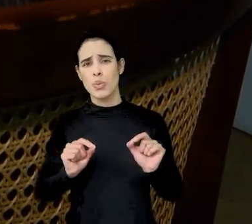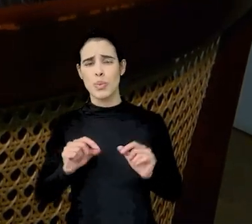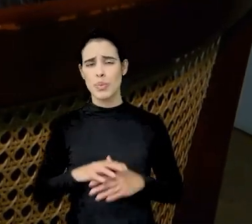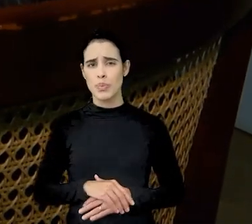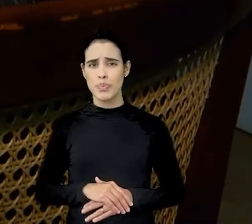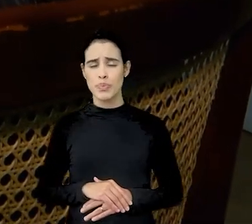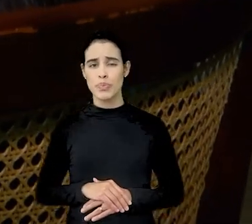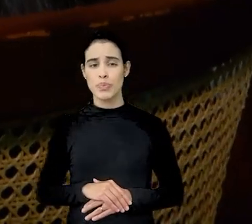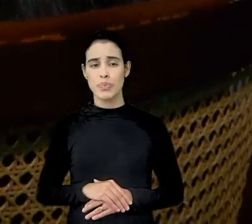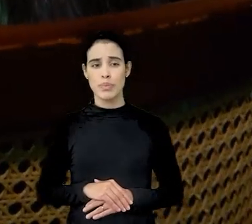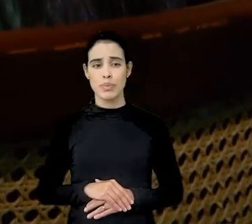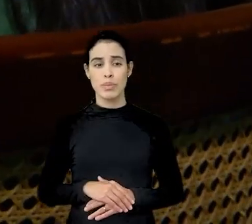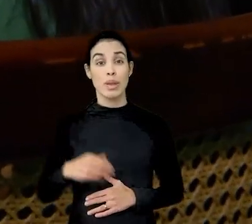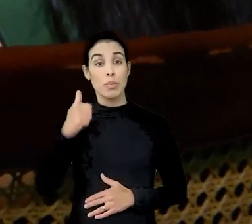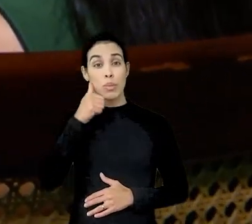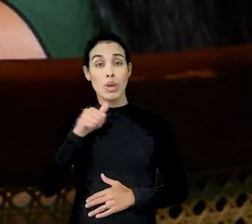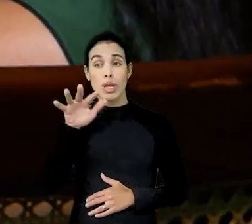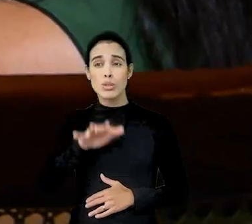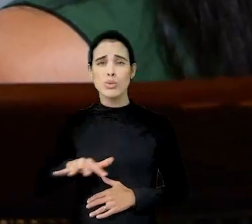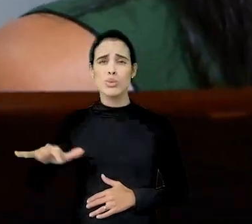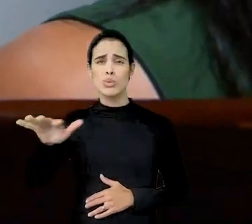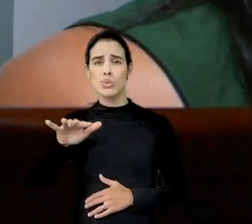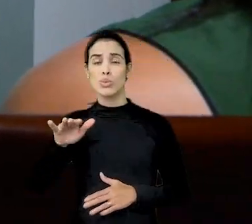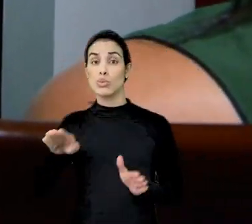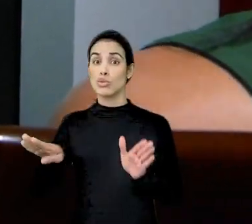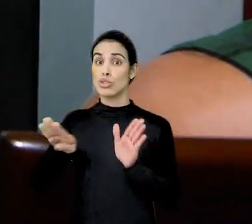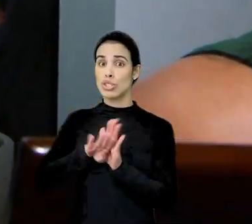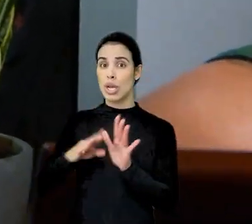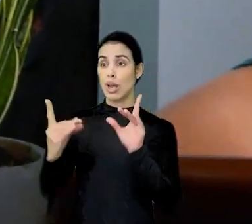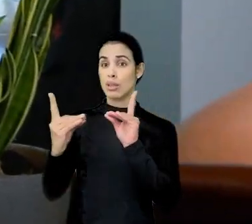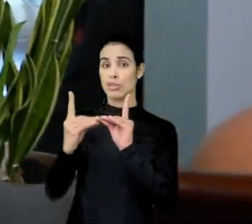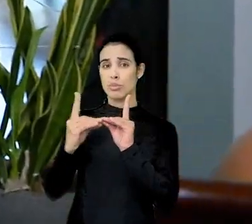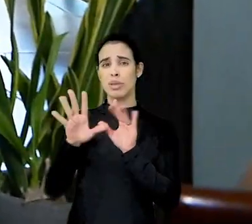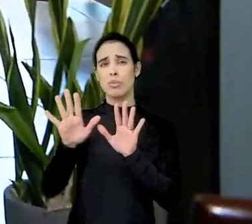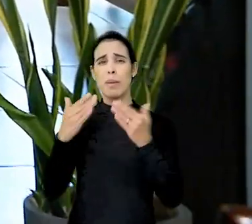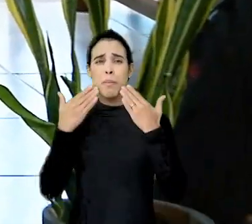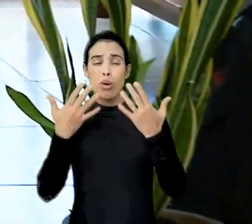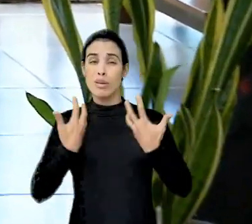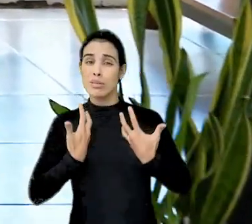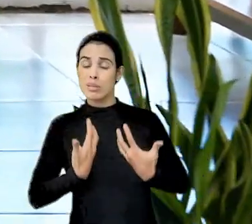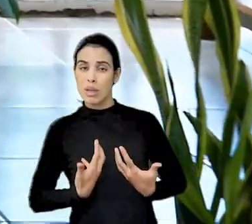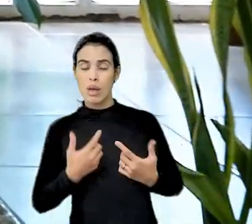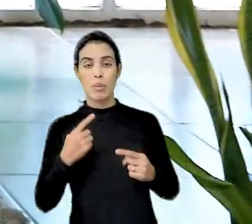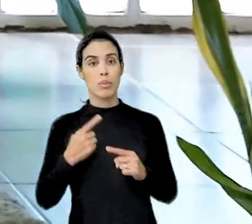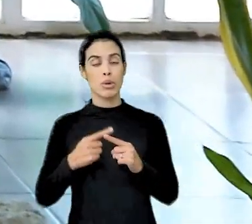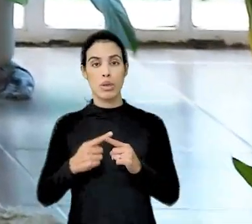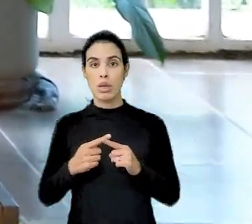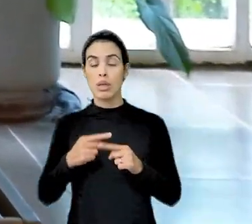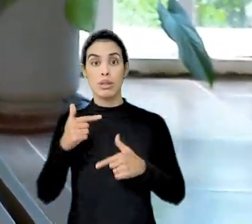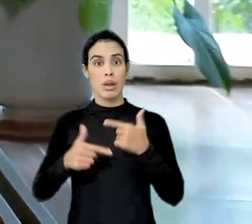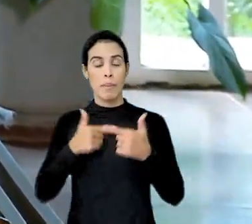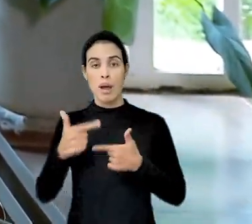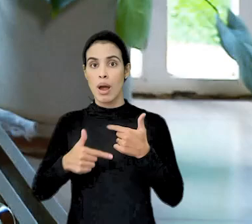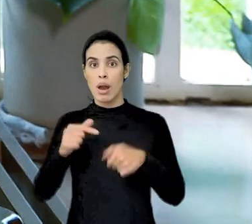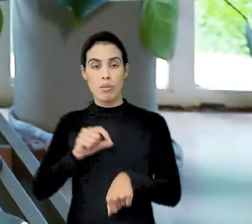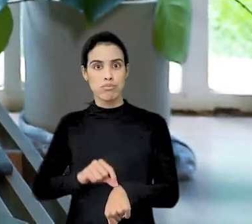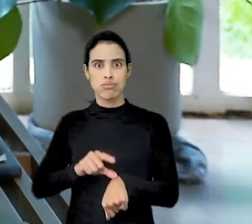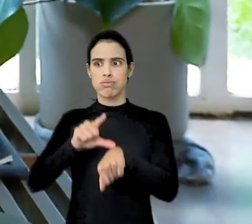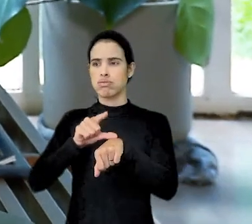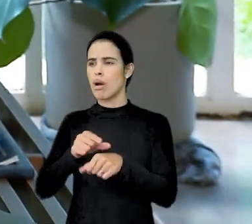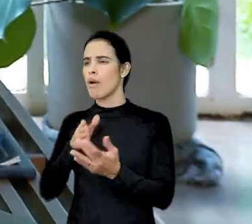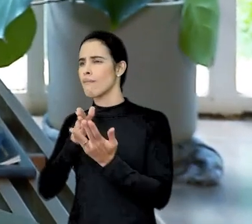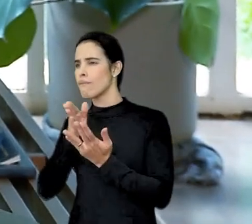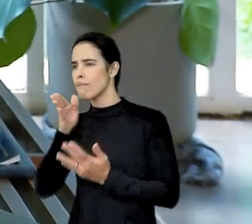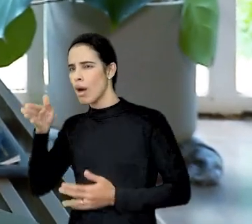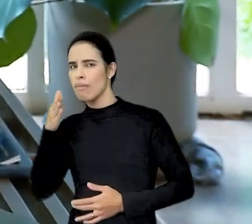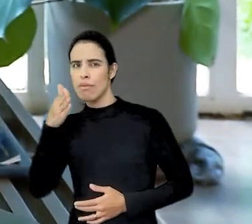atendimentos? Bom, as mulheres chegam muito cansadas, né? Sobrecarregadas de trabalho por jornadas triplas,